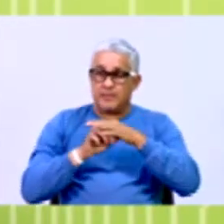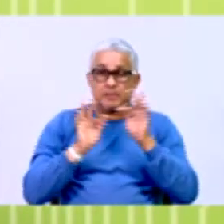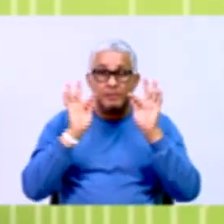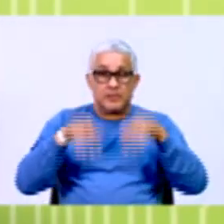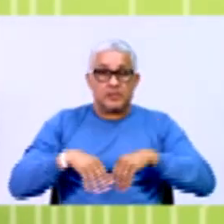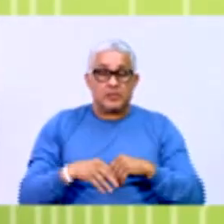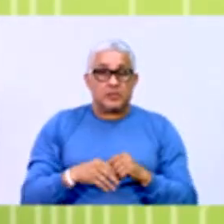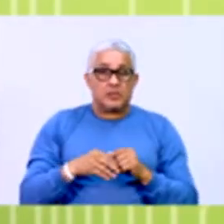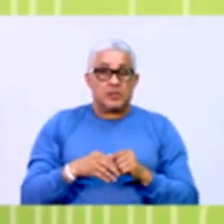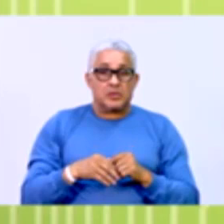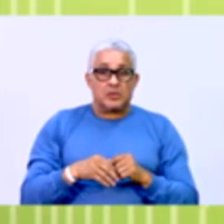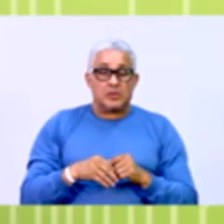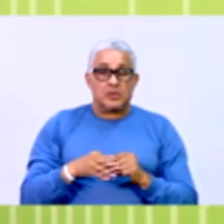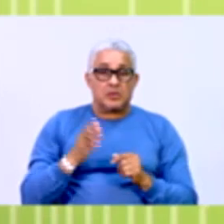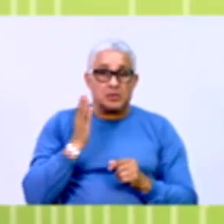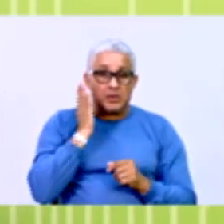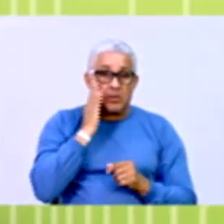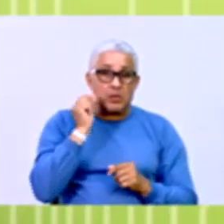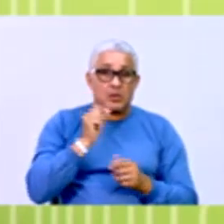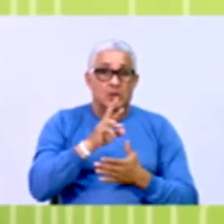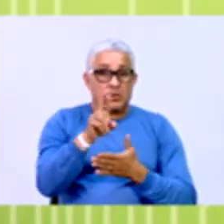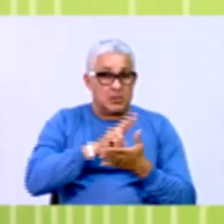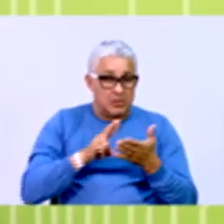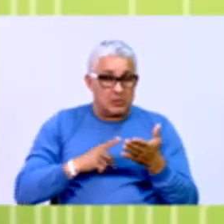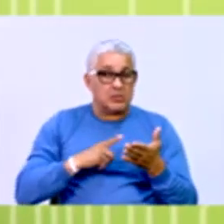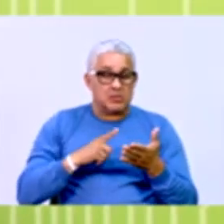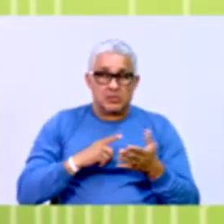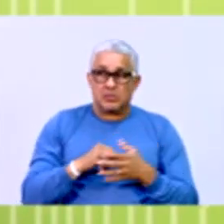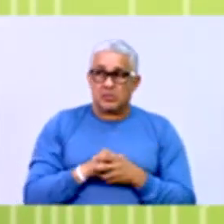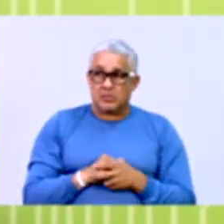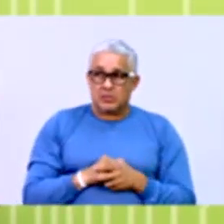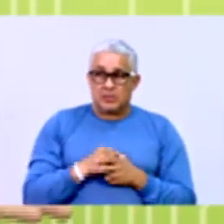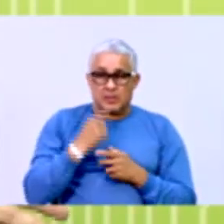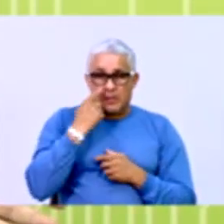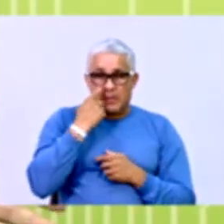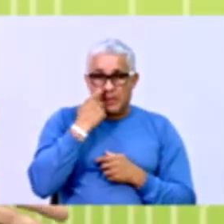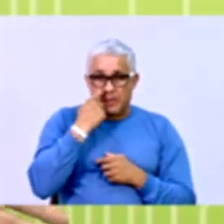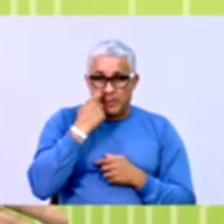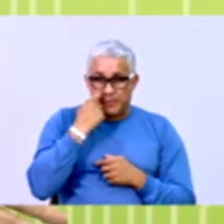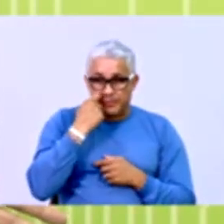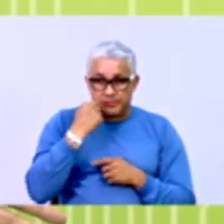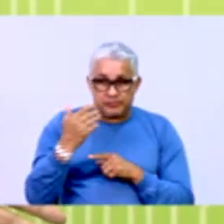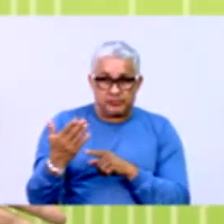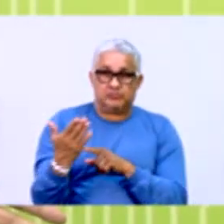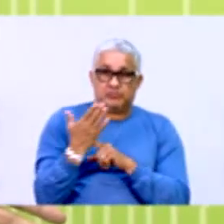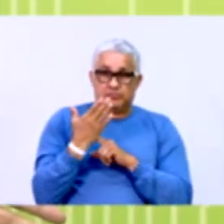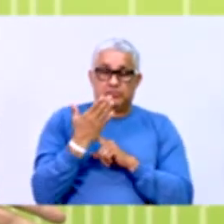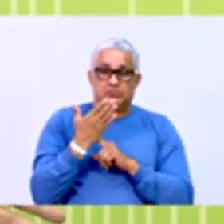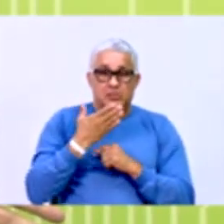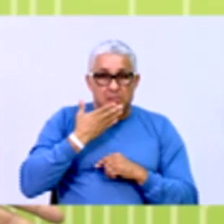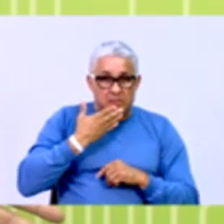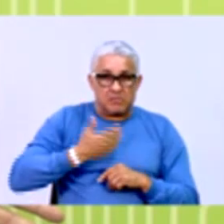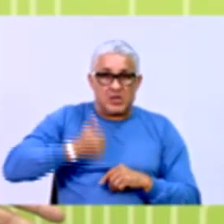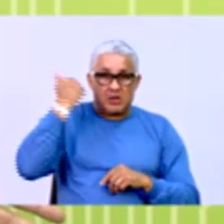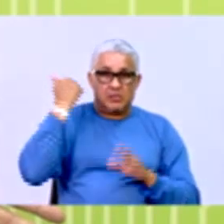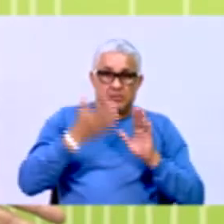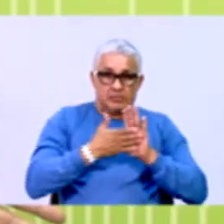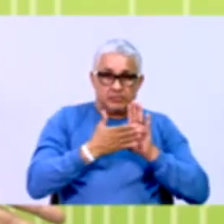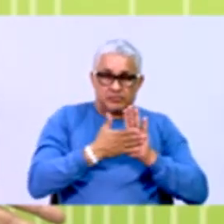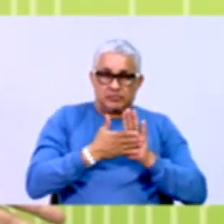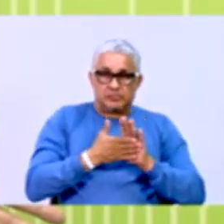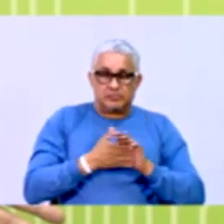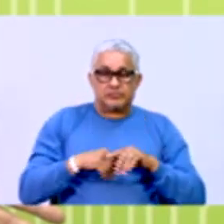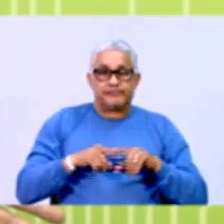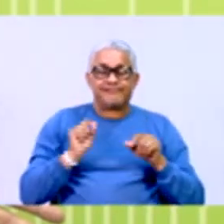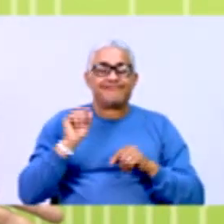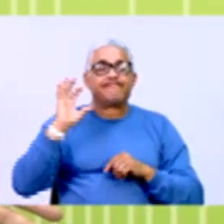a gente ficou sabendo que gerou um relatório. Esse relatório, ele trouxe propostas de melhoria, né? Mas e aí?